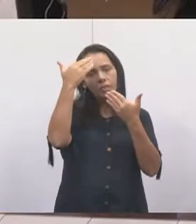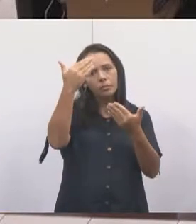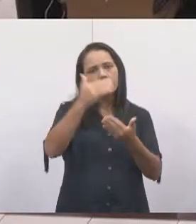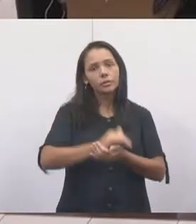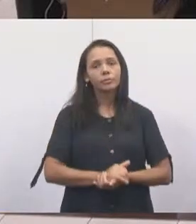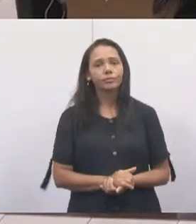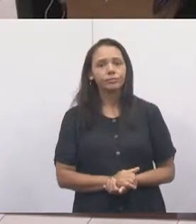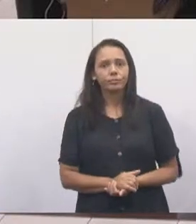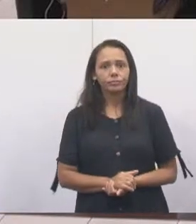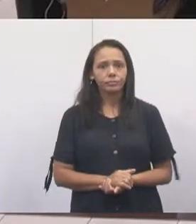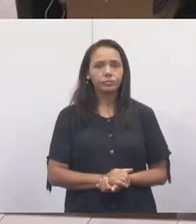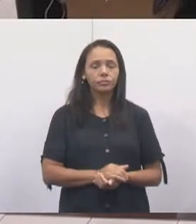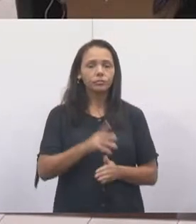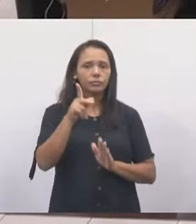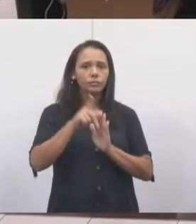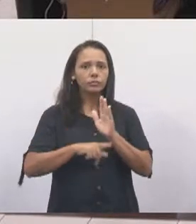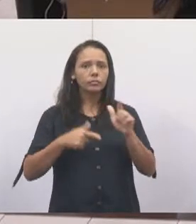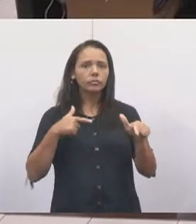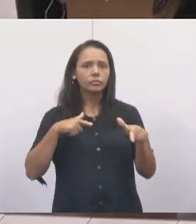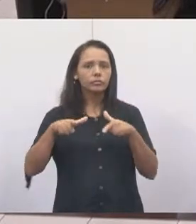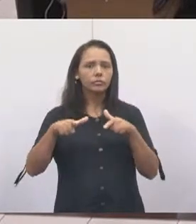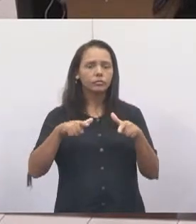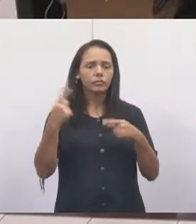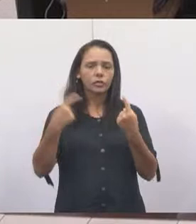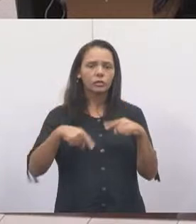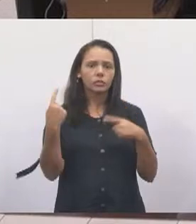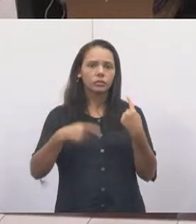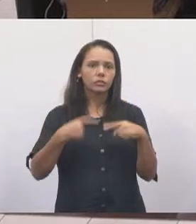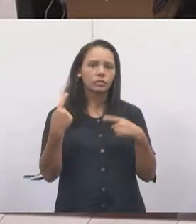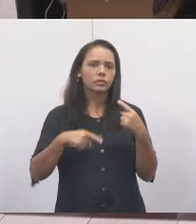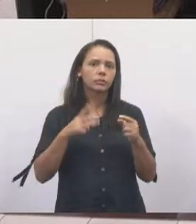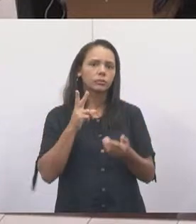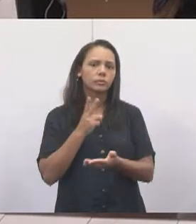O projeto continua em discussão.